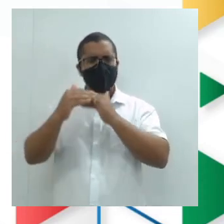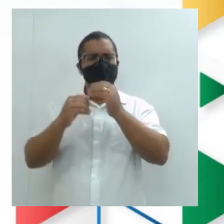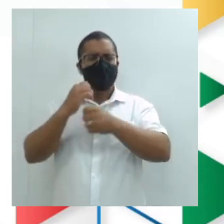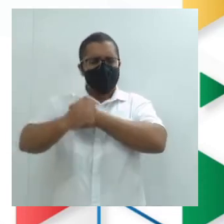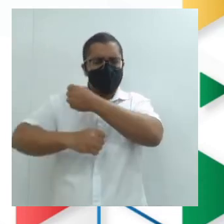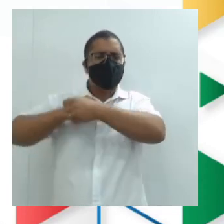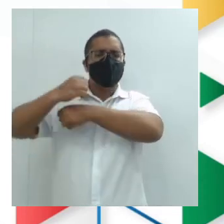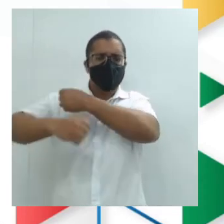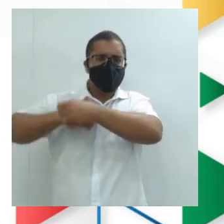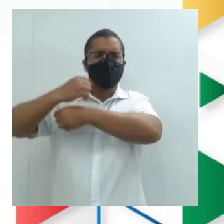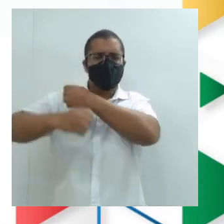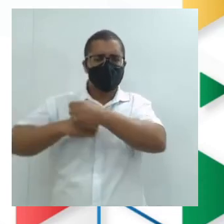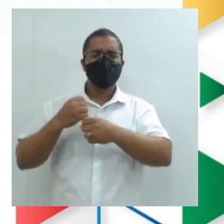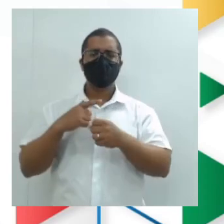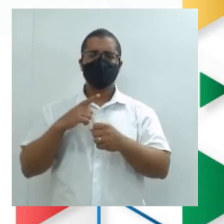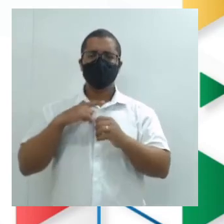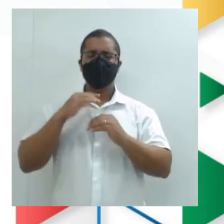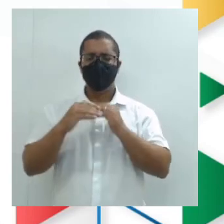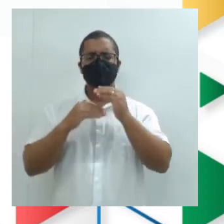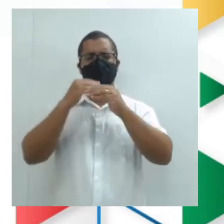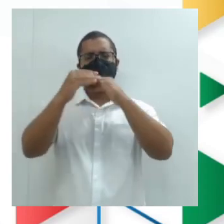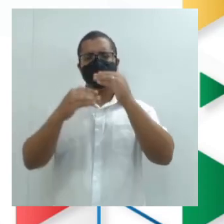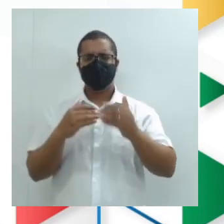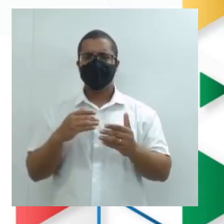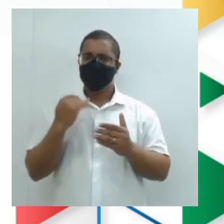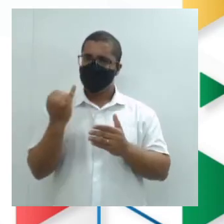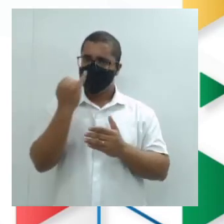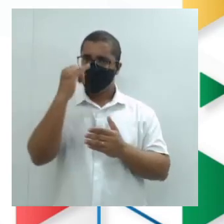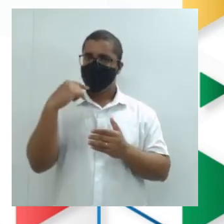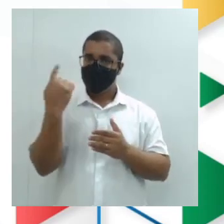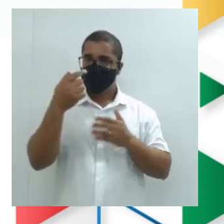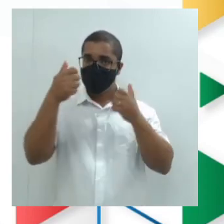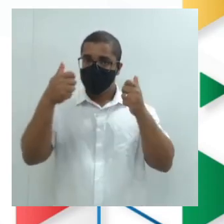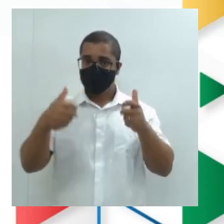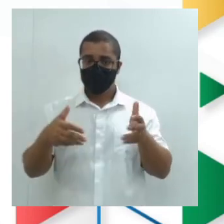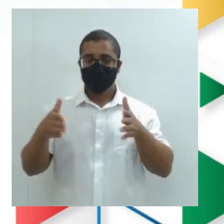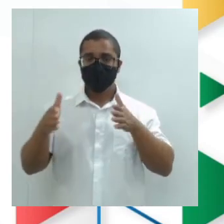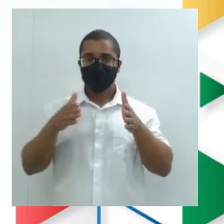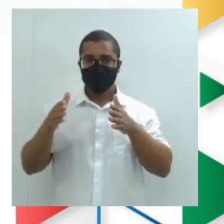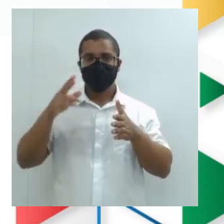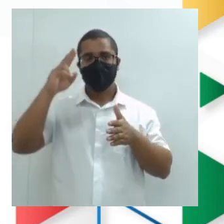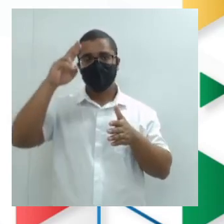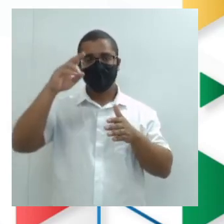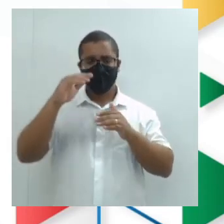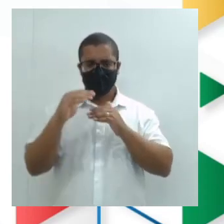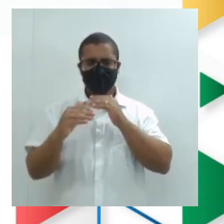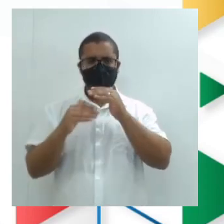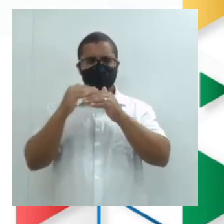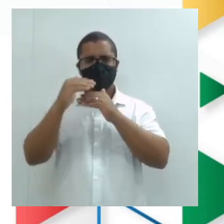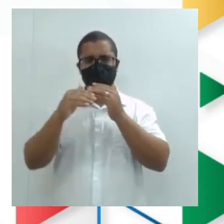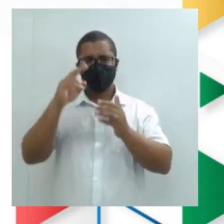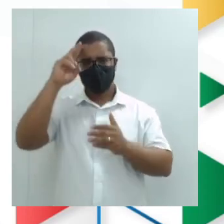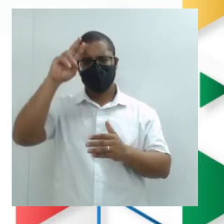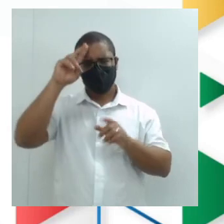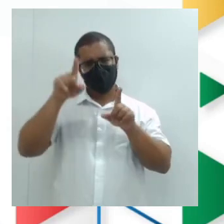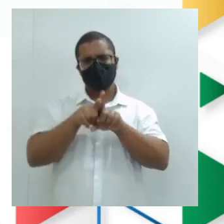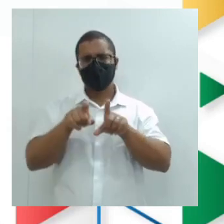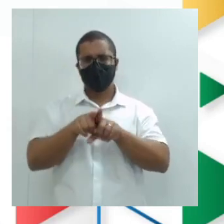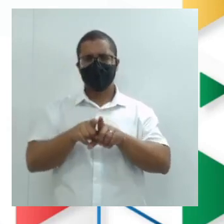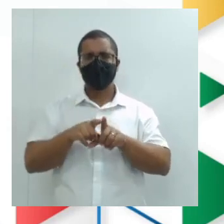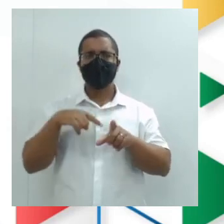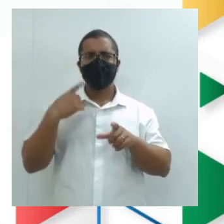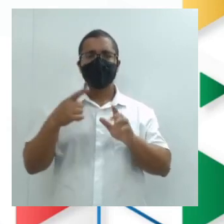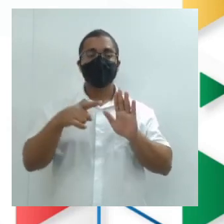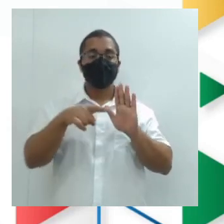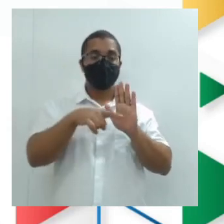ano e isso é importante para a gente também falar sobre o seu período de história e a sua evolução. A respeito dos números negativos e positivos,